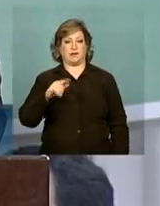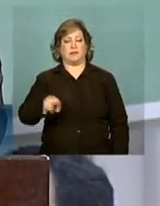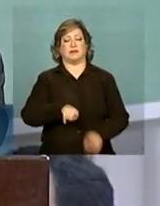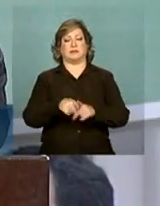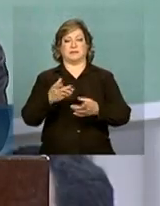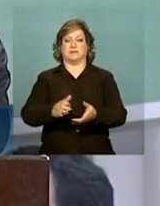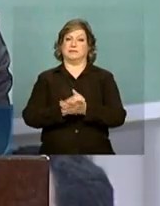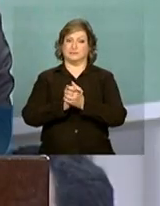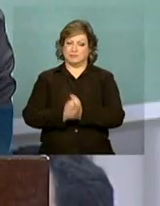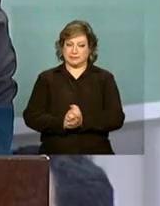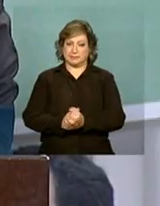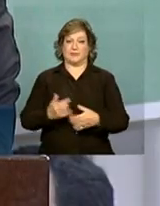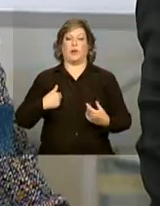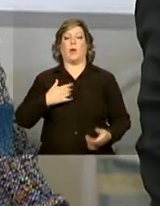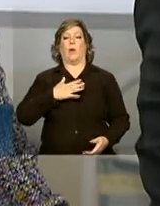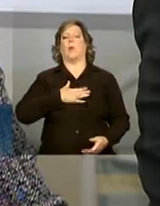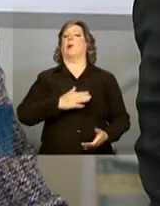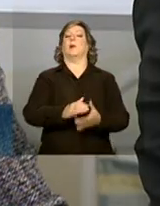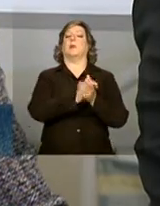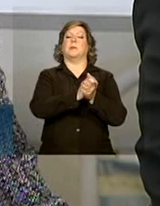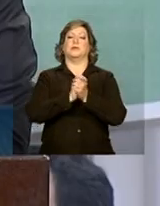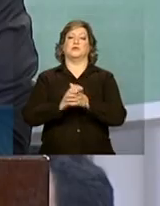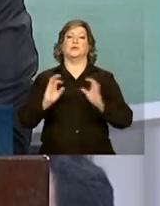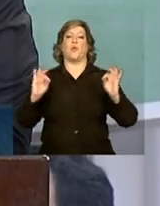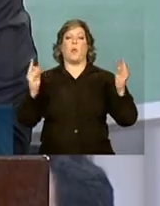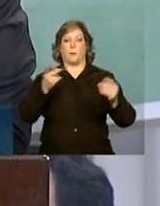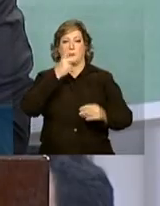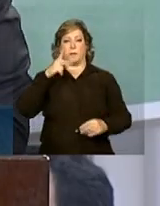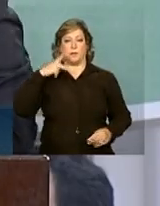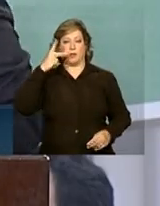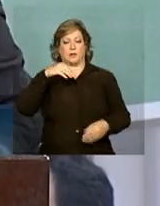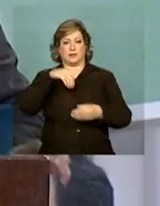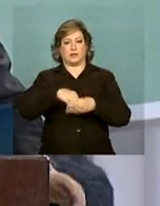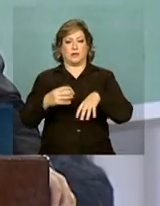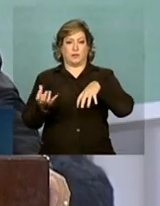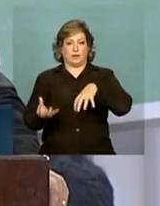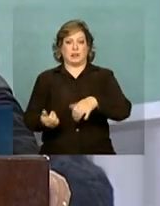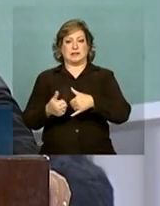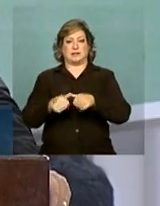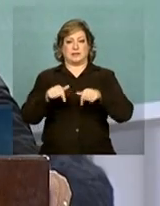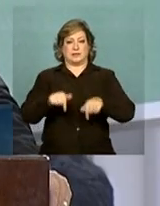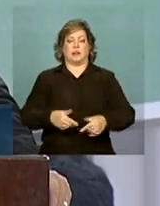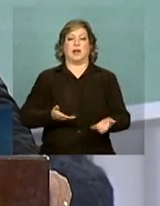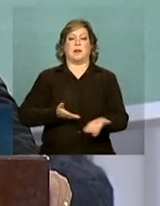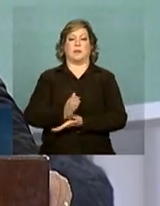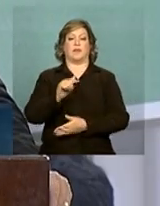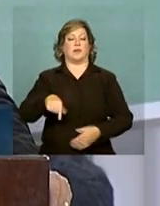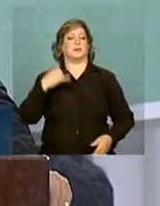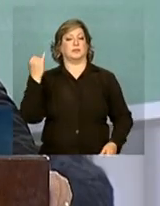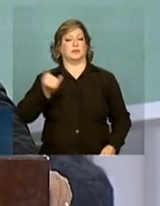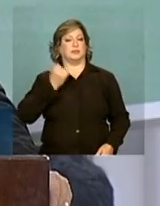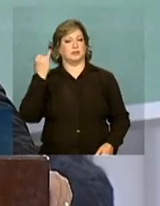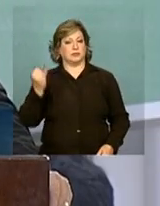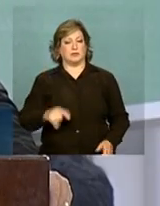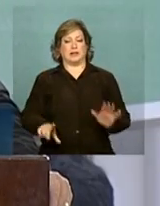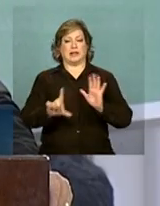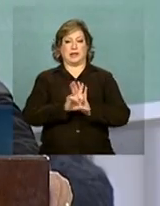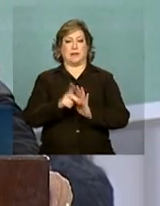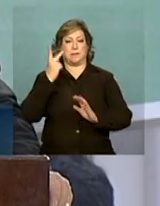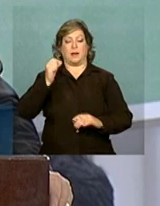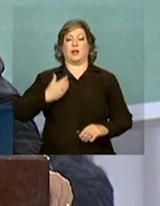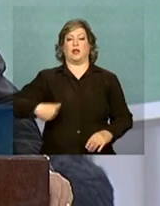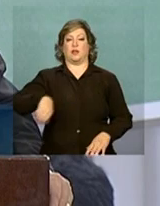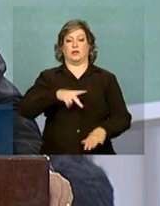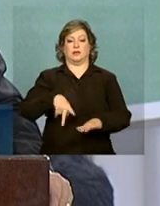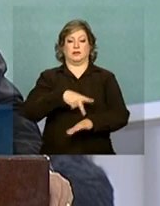Hoffmann. Gostaria de cumprimentar todos os parlamentares do Congresso Nacional que aprovaram essa importantíssima lei para a nossa